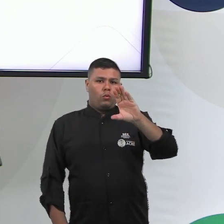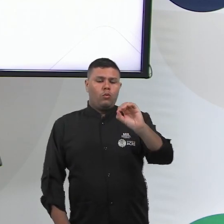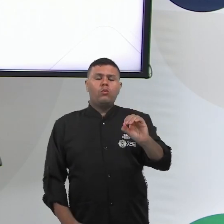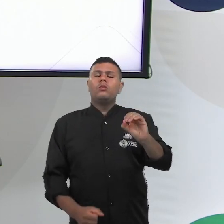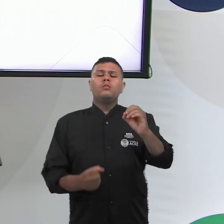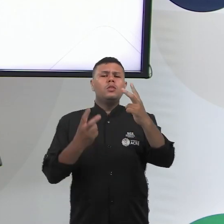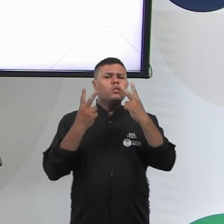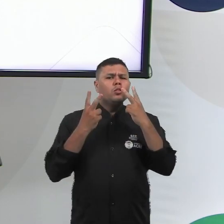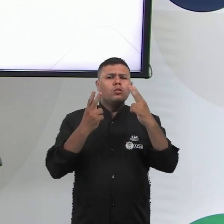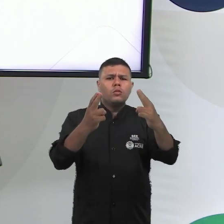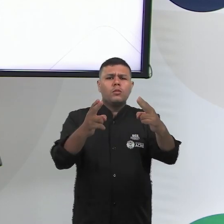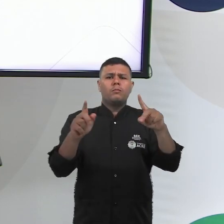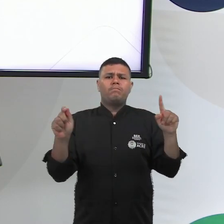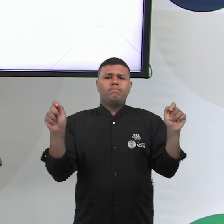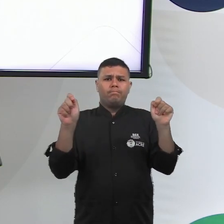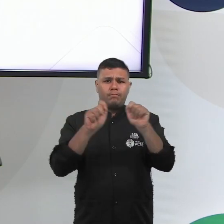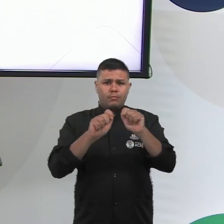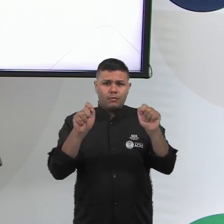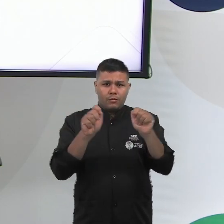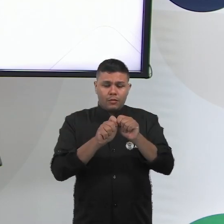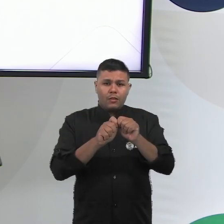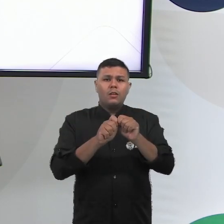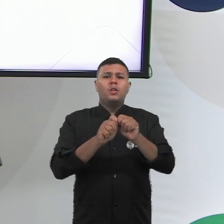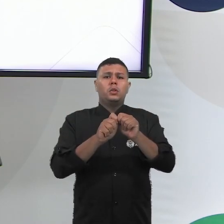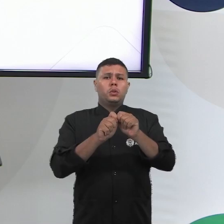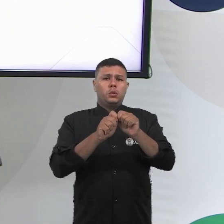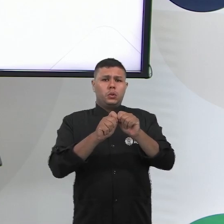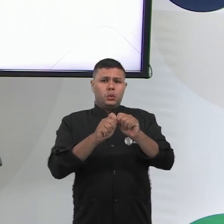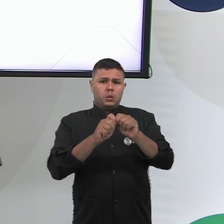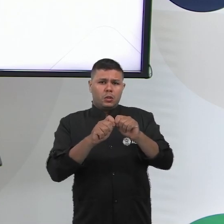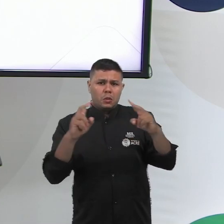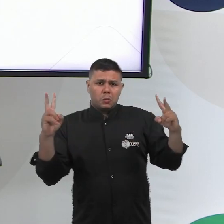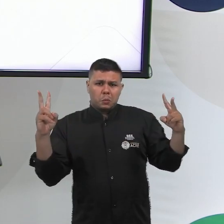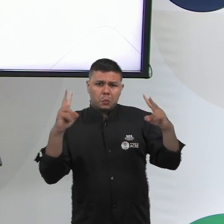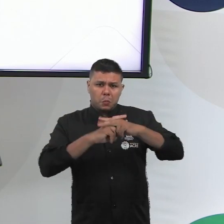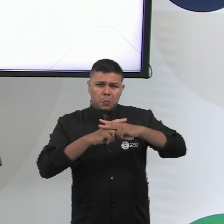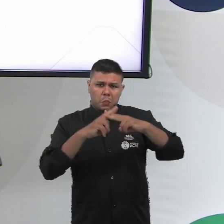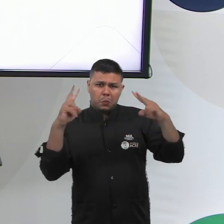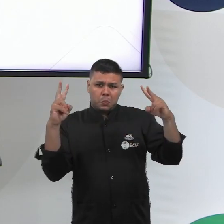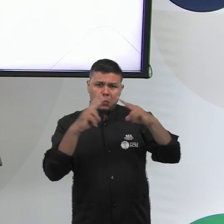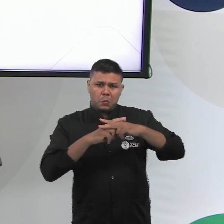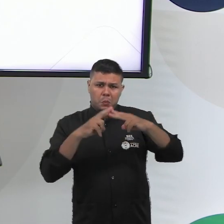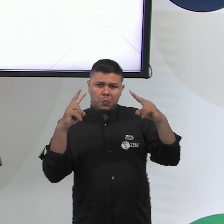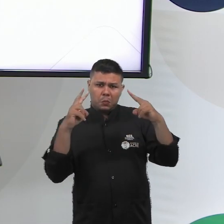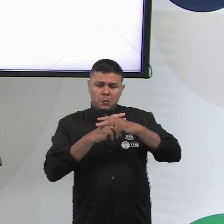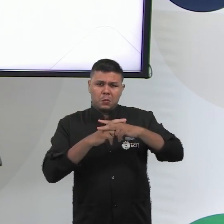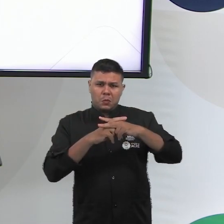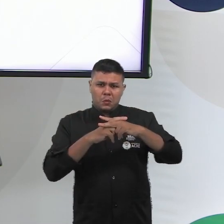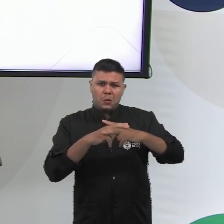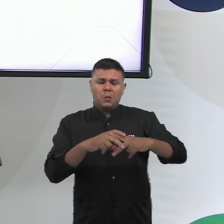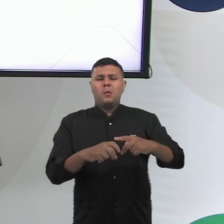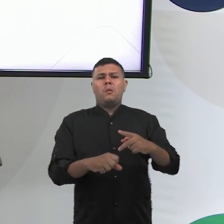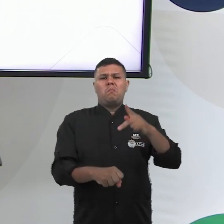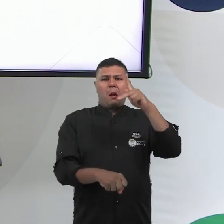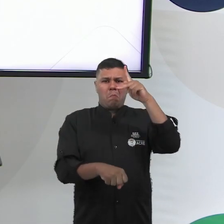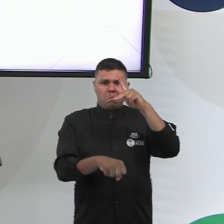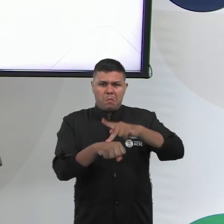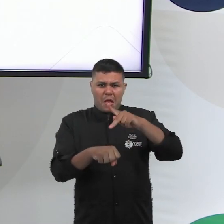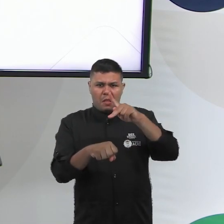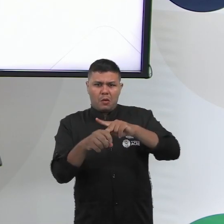Porém, quando ele é atacado, por uma tijolada ali, um pedaço de bloco de concreto ali da